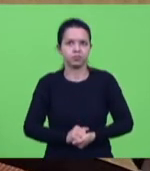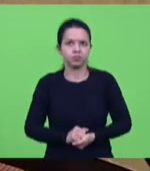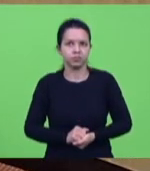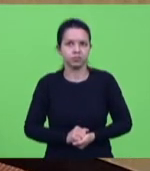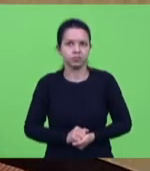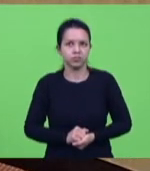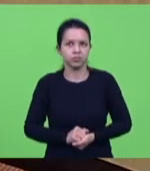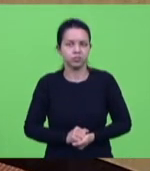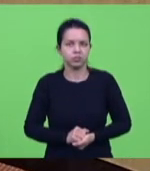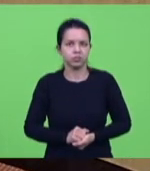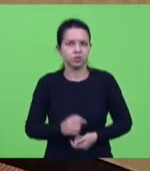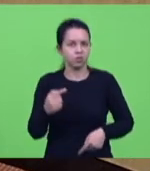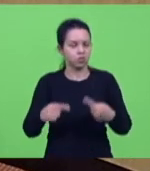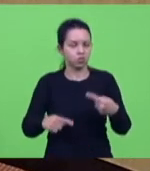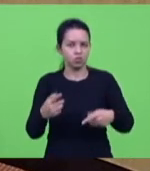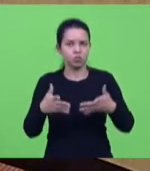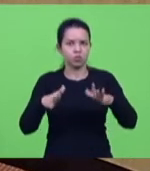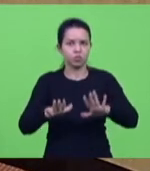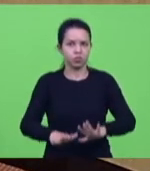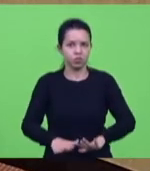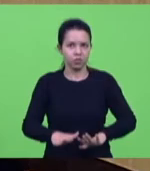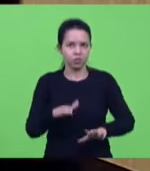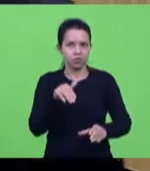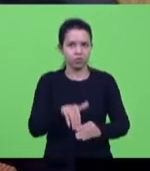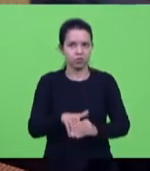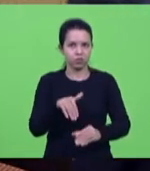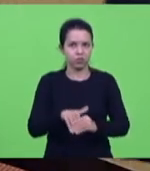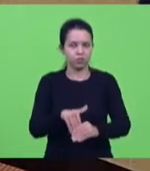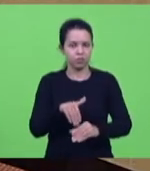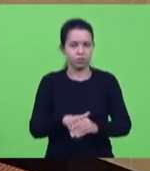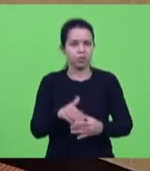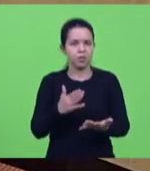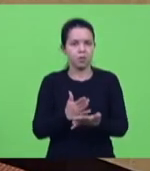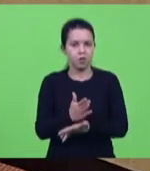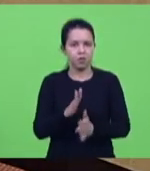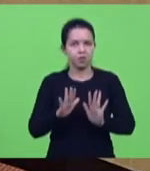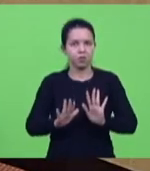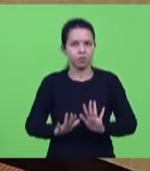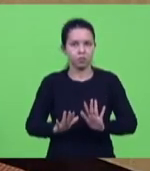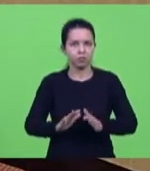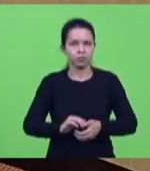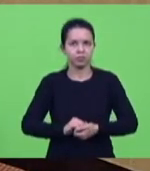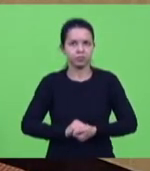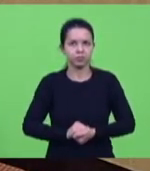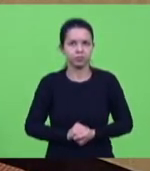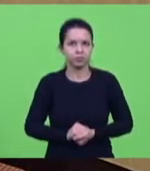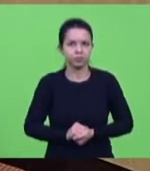Não havendo mais quem queira discutir, em votação, deputados que aprovam permaneçam como se encontram.